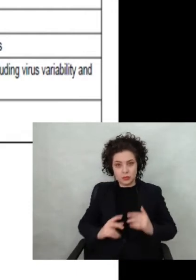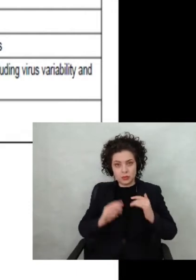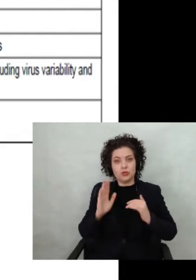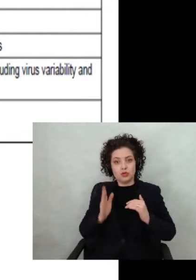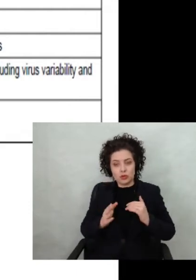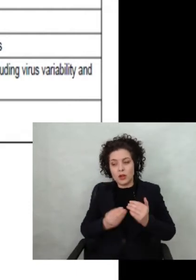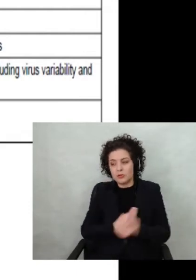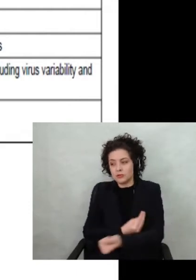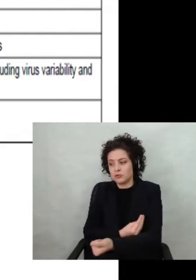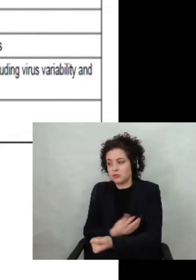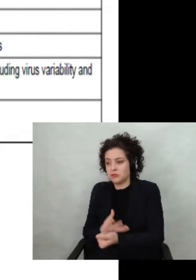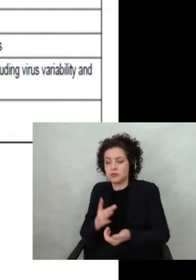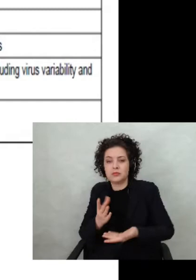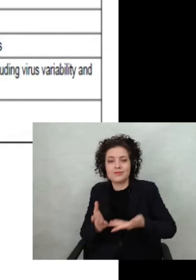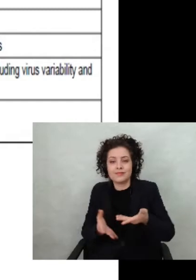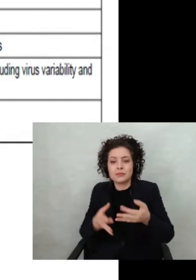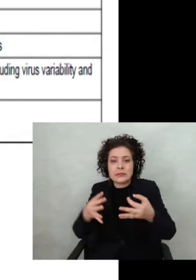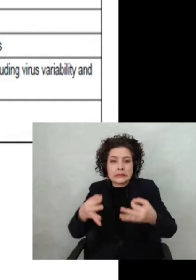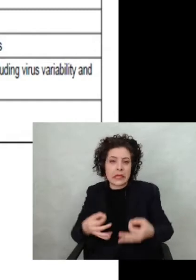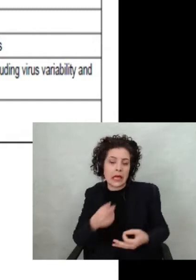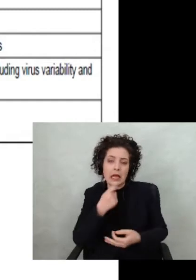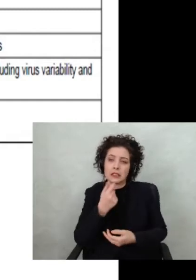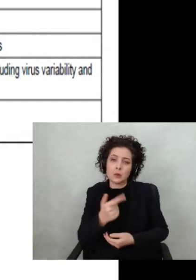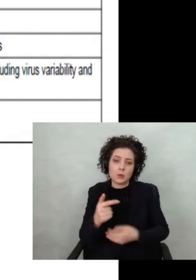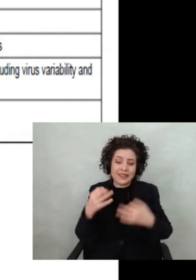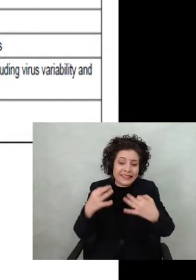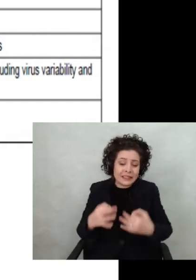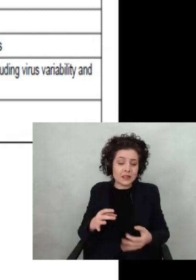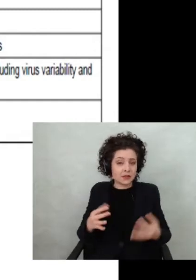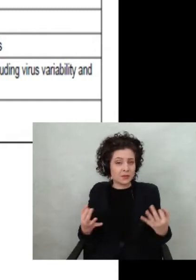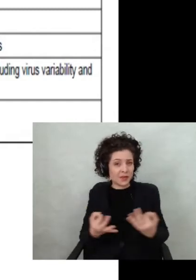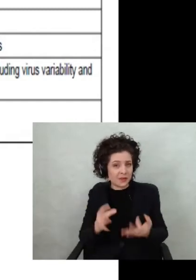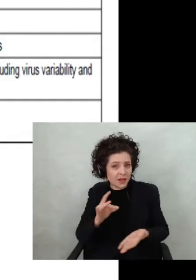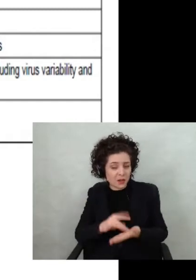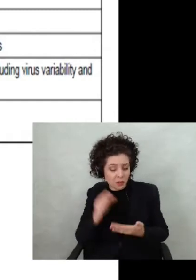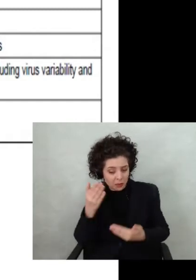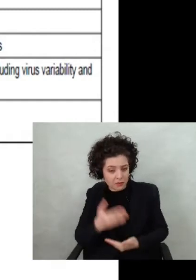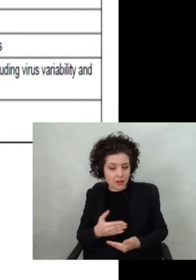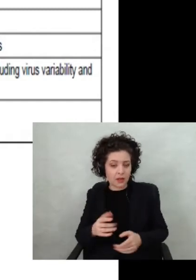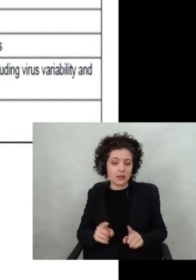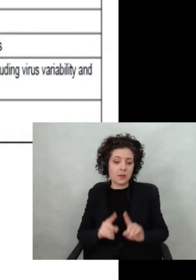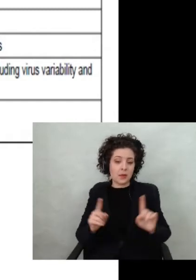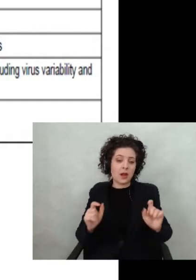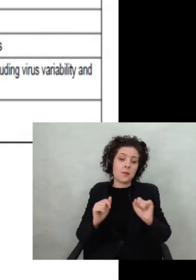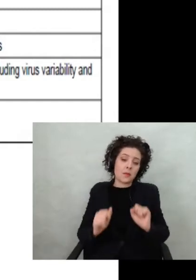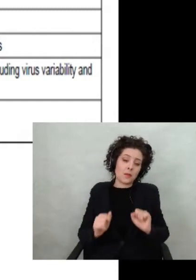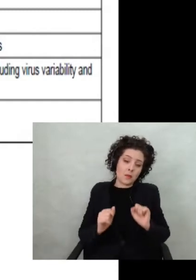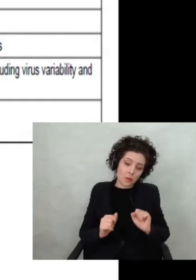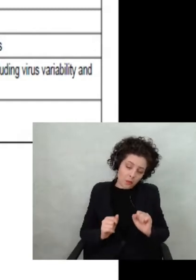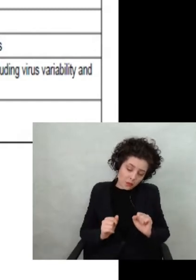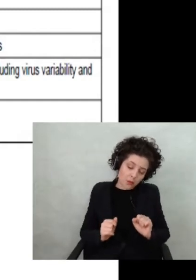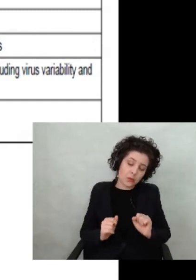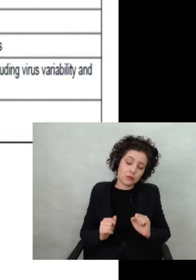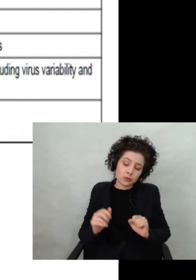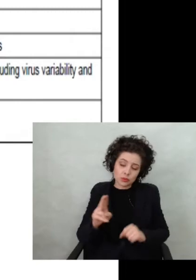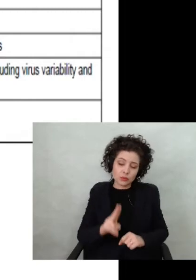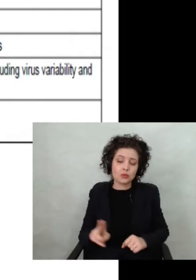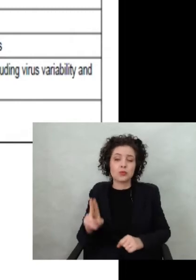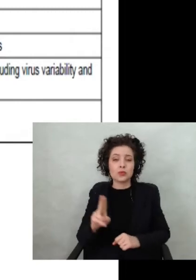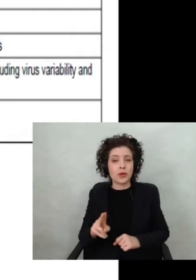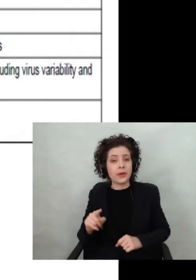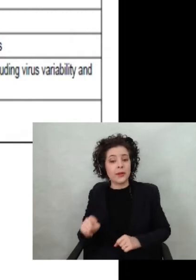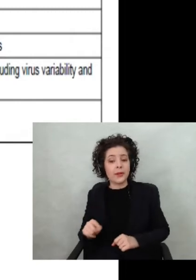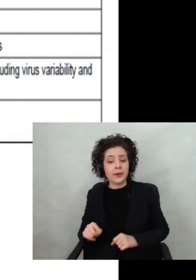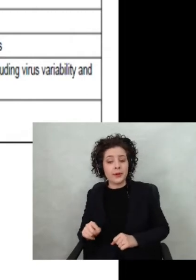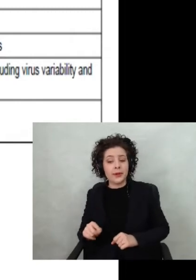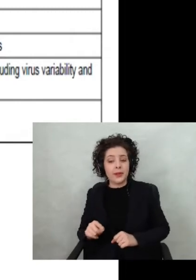em relação ao vírus, é que você pode utilizar isto com altos